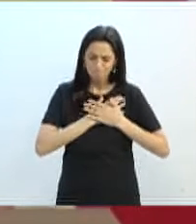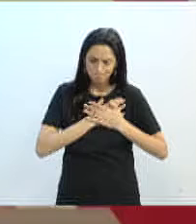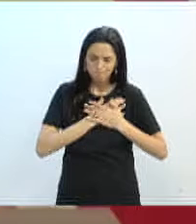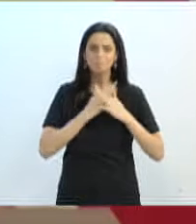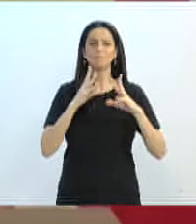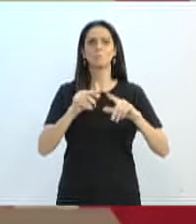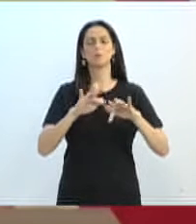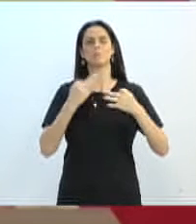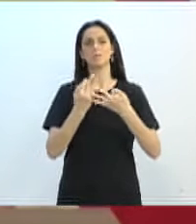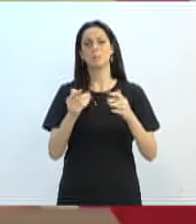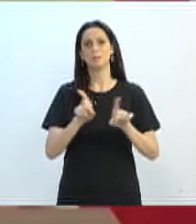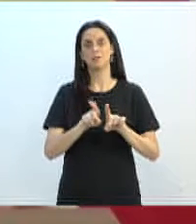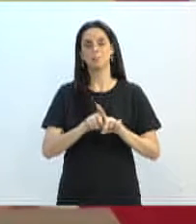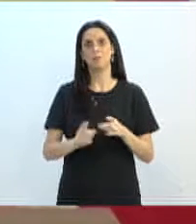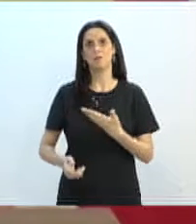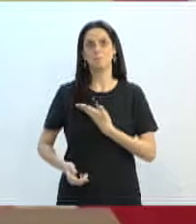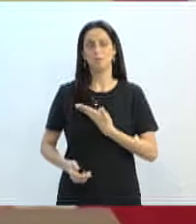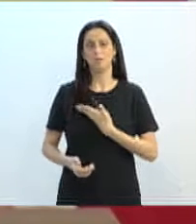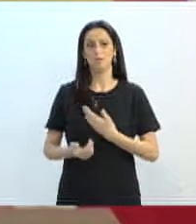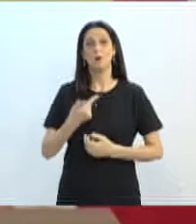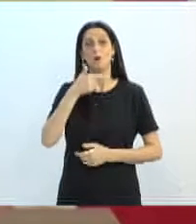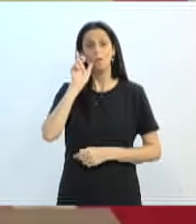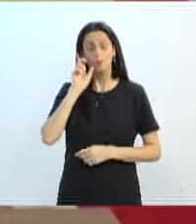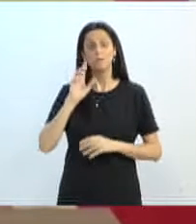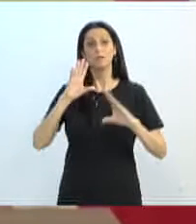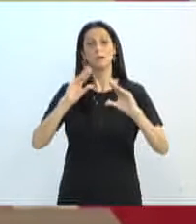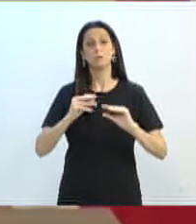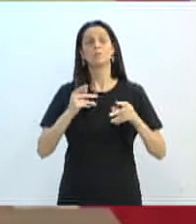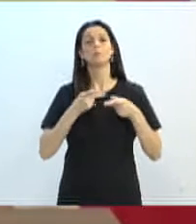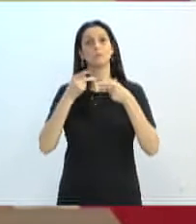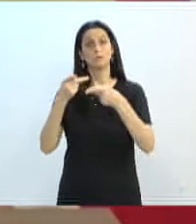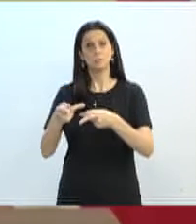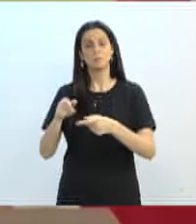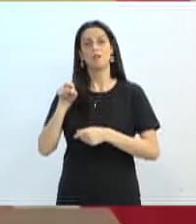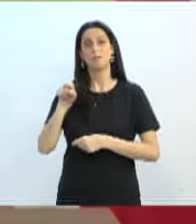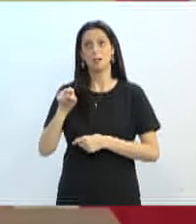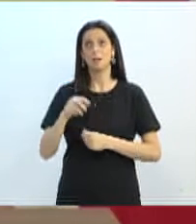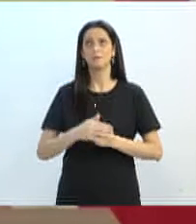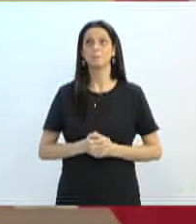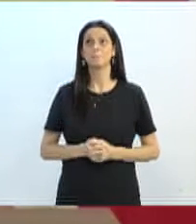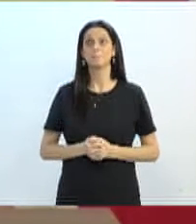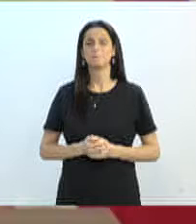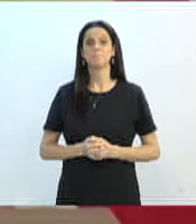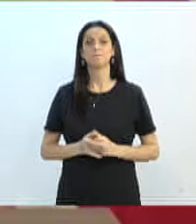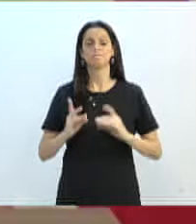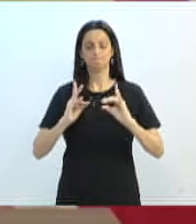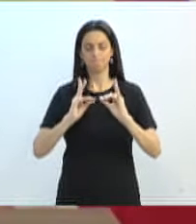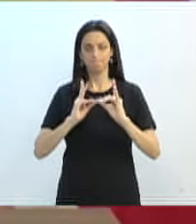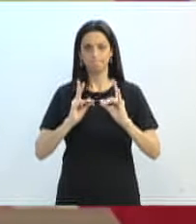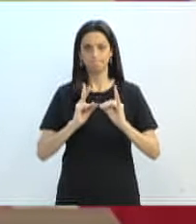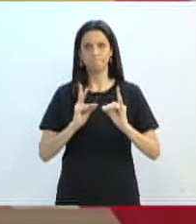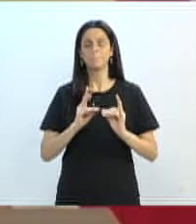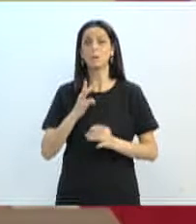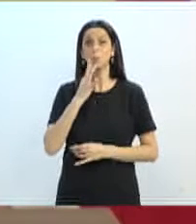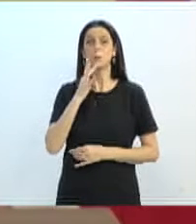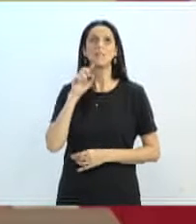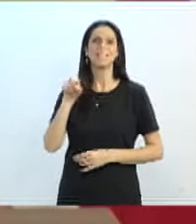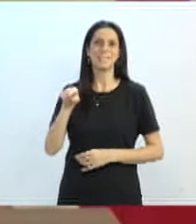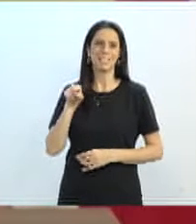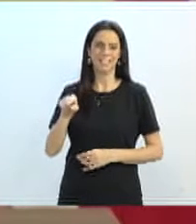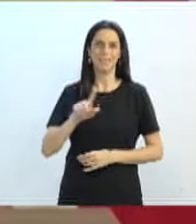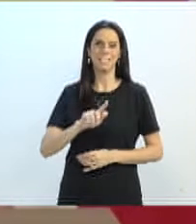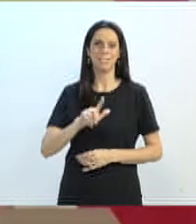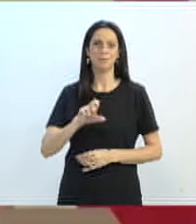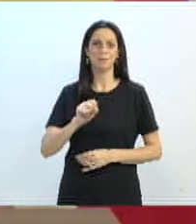a toda a família e amigos. Ontem de noite estive lá, vereadora Silmara. Realmente, eu conheci o Gilson, mas